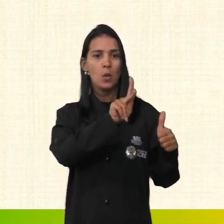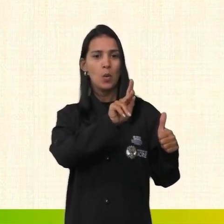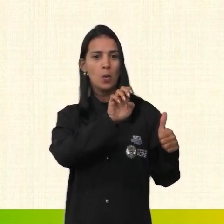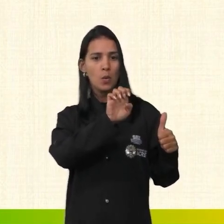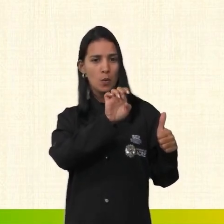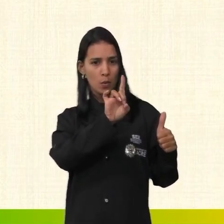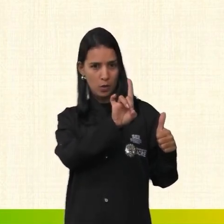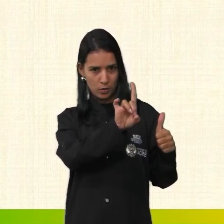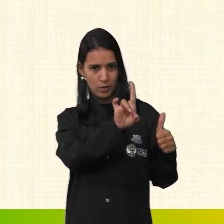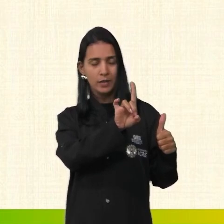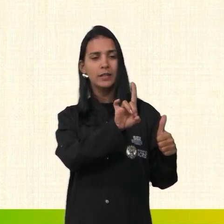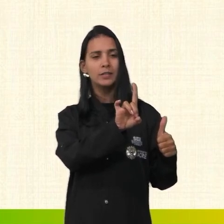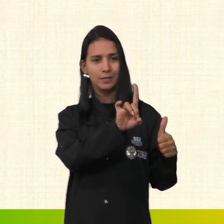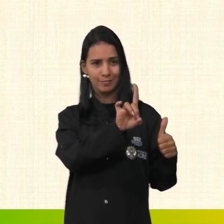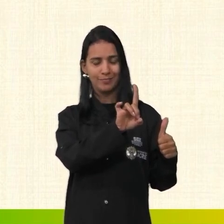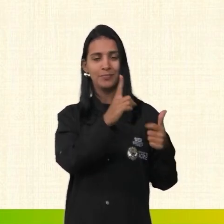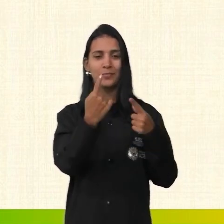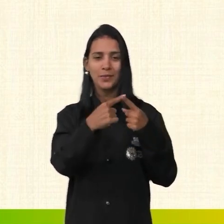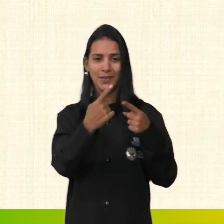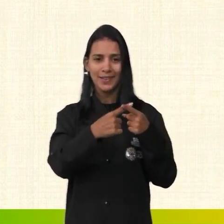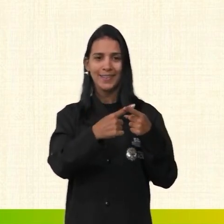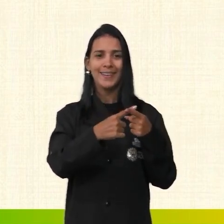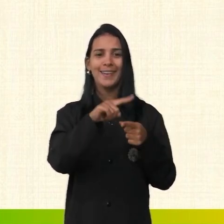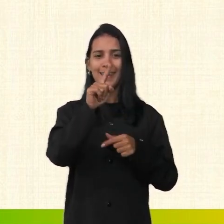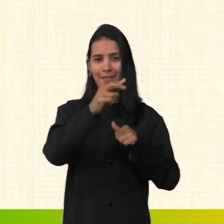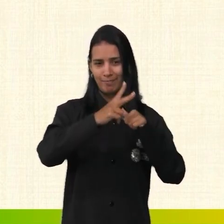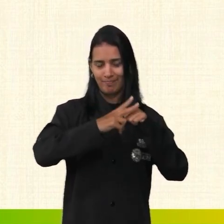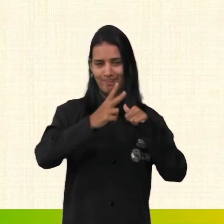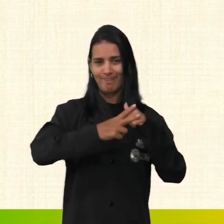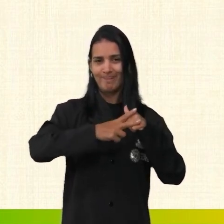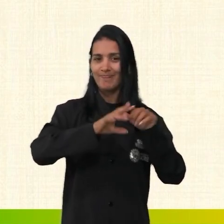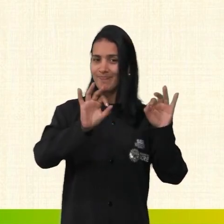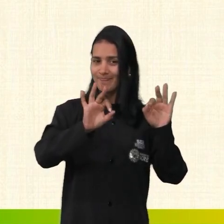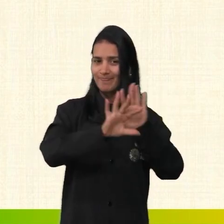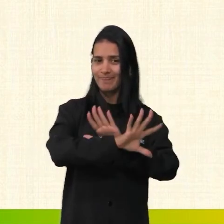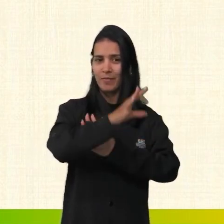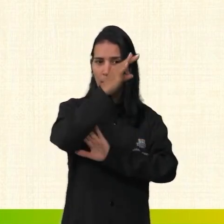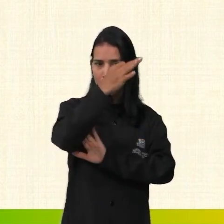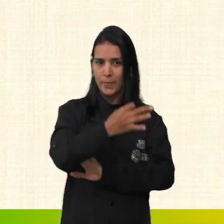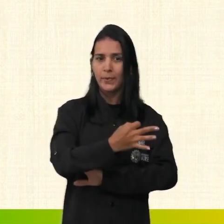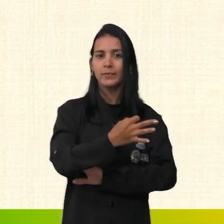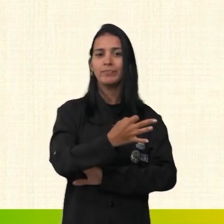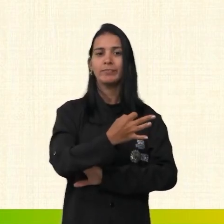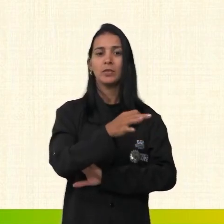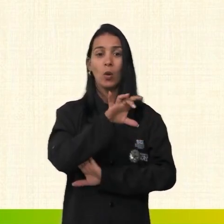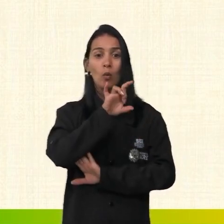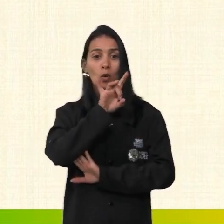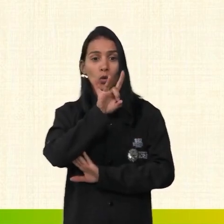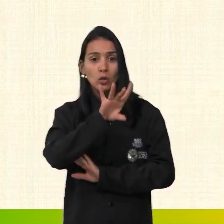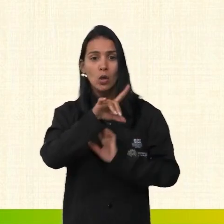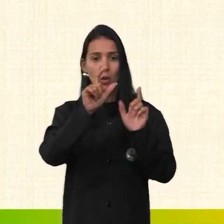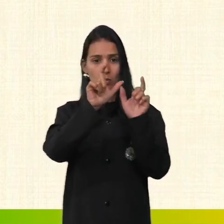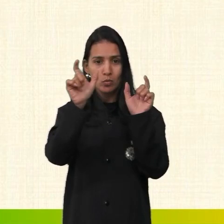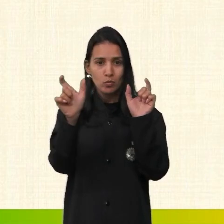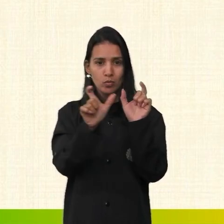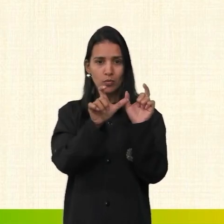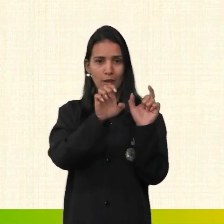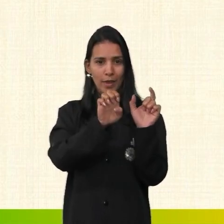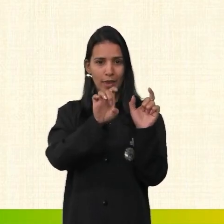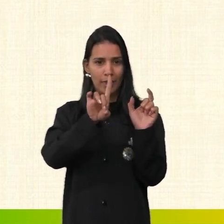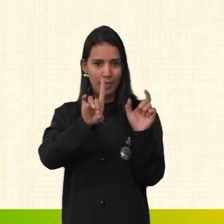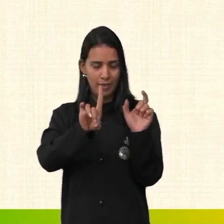ele é regular, como vocês observaram durante a aula, você vai apenas acrescentar o ed ao final do